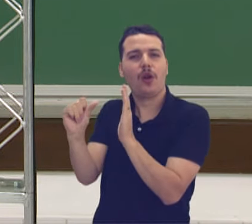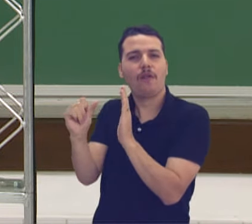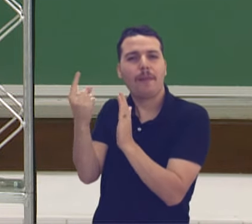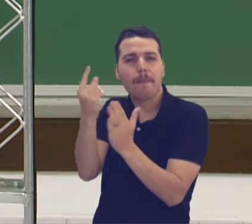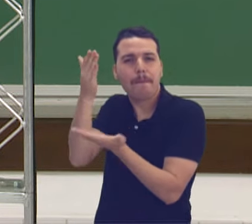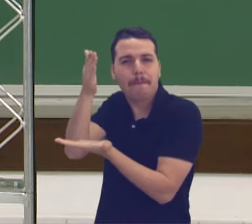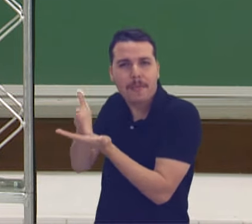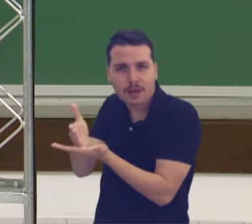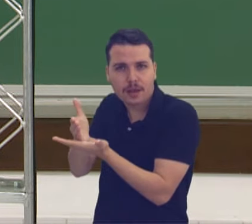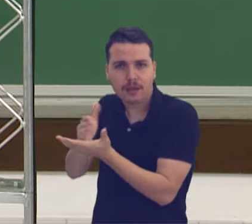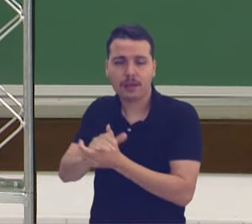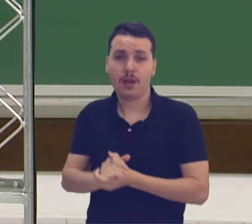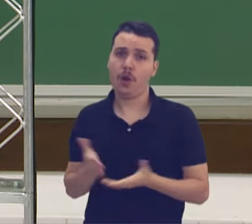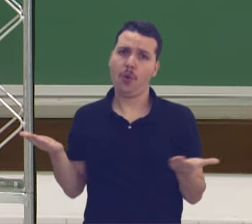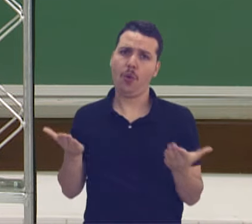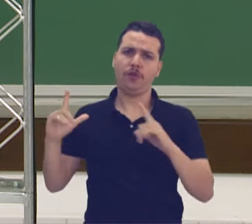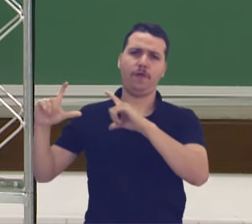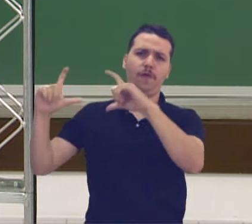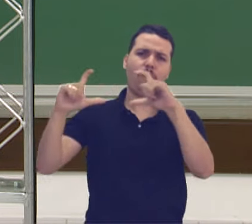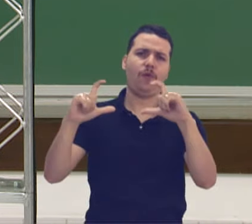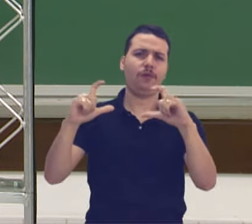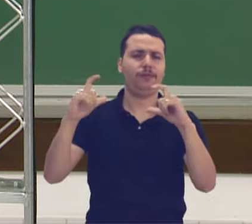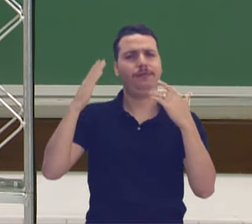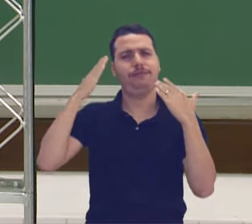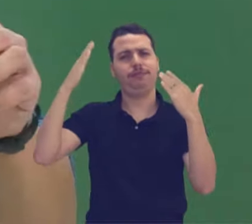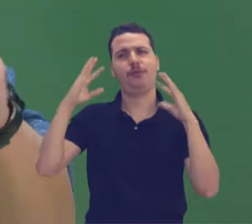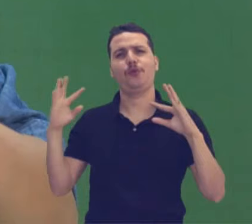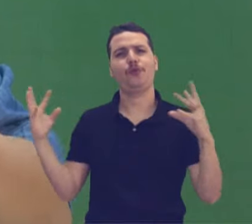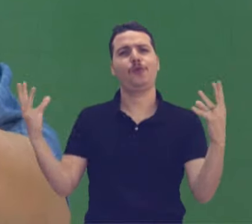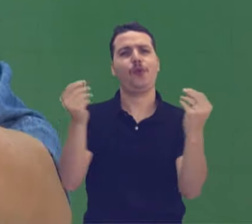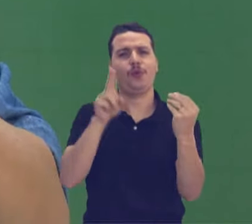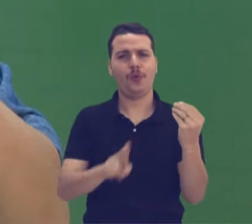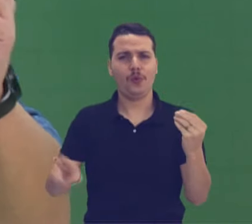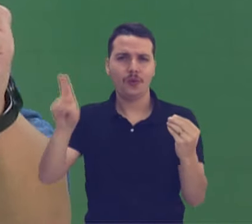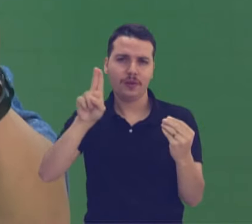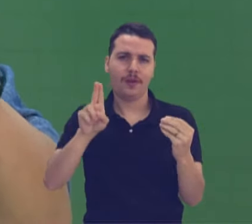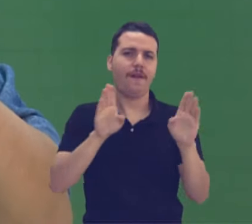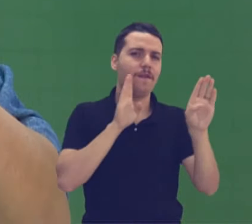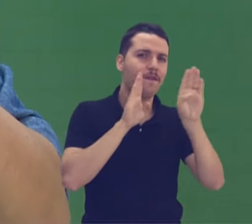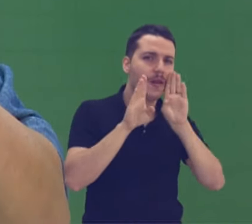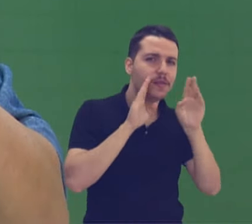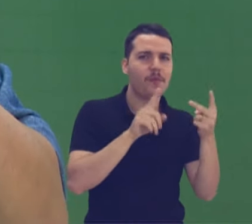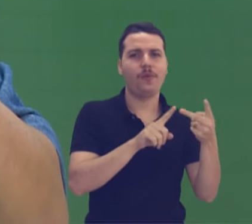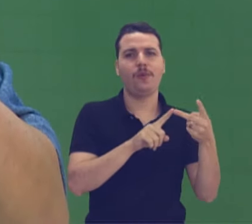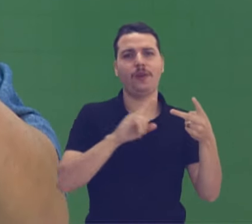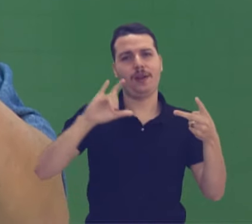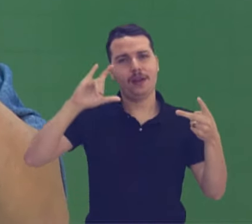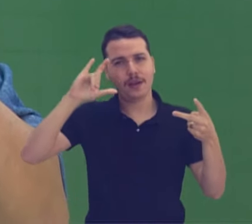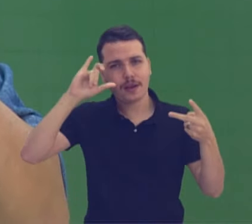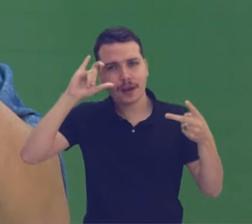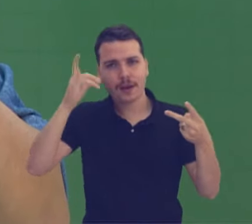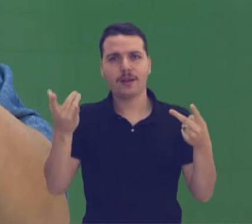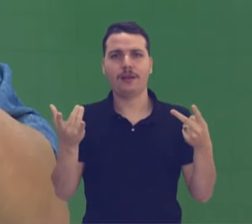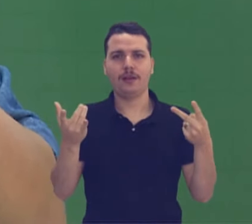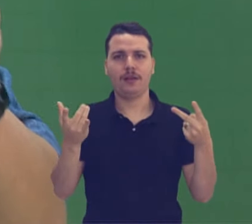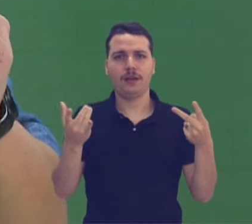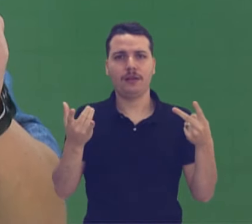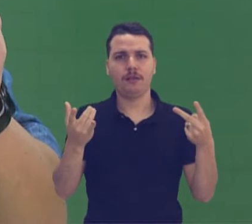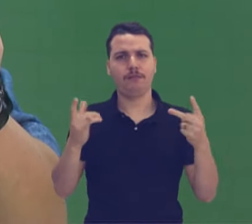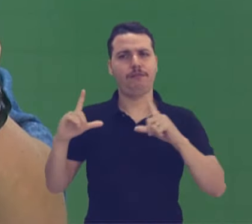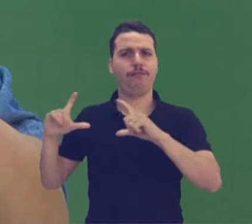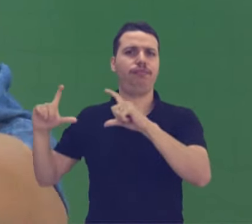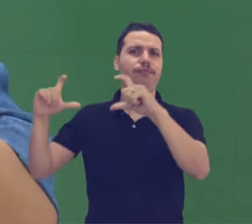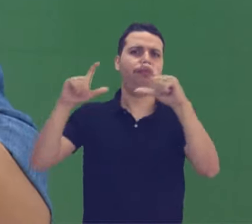hoje em dia eu algo super popular né a gente vê por exemplo no facebook no instagram por exemplo né a